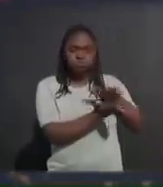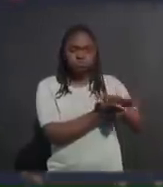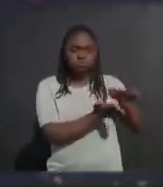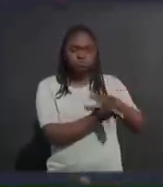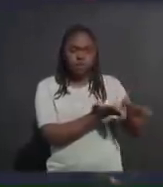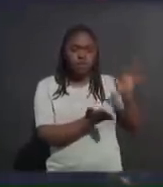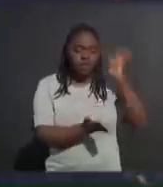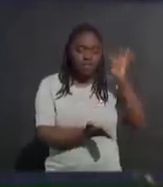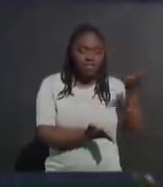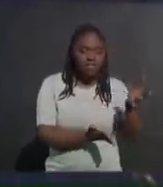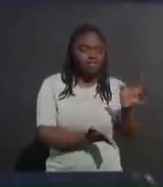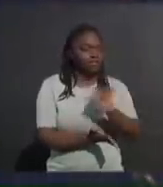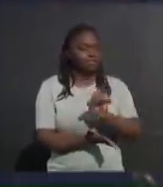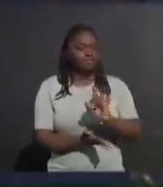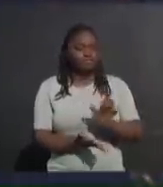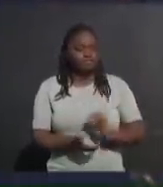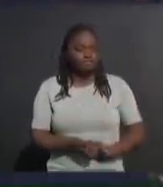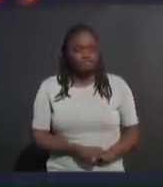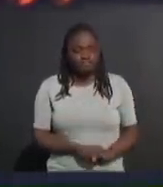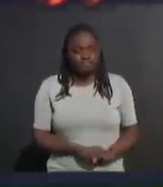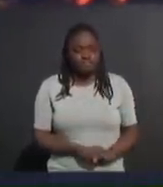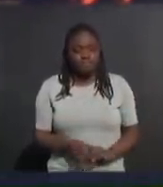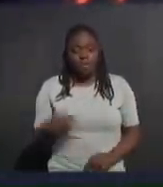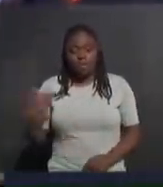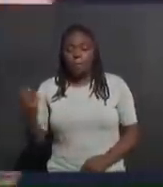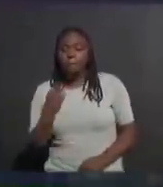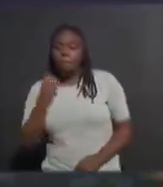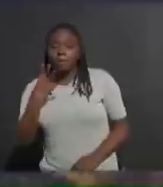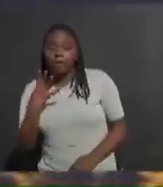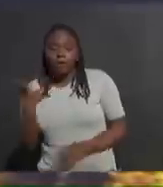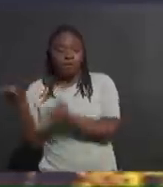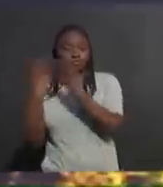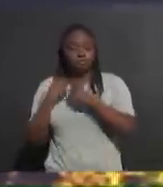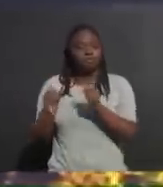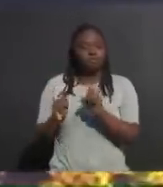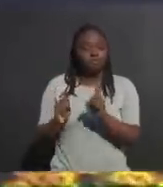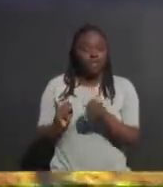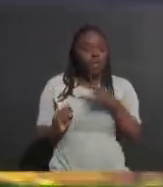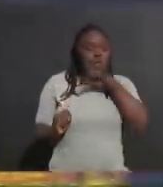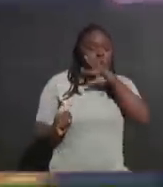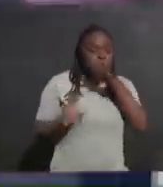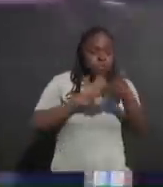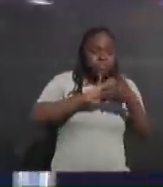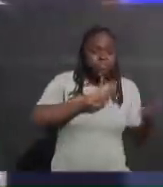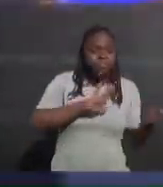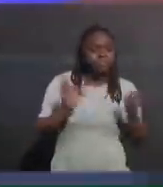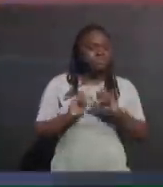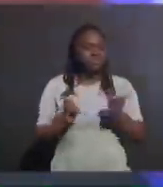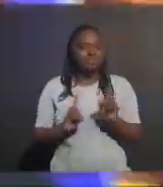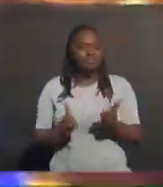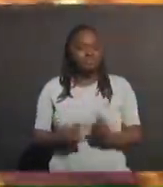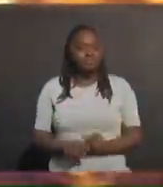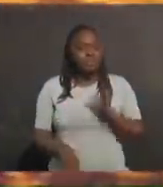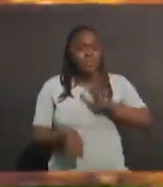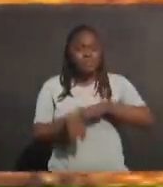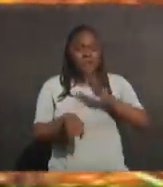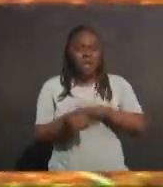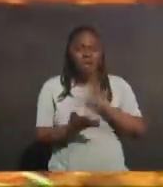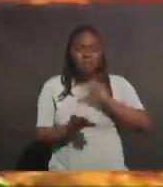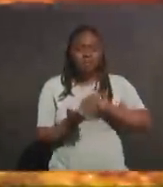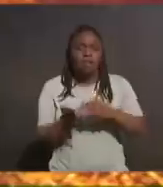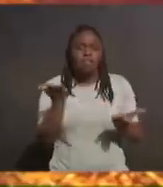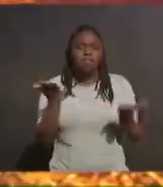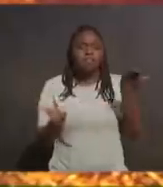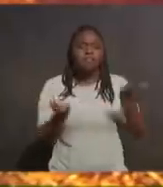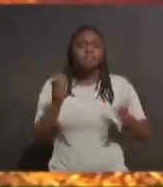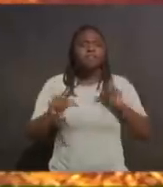isso a gente não resolve. Não traz o que é bom e não tira o que é ruim. Sabe o que mais causa desequilíbrio? É falta